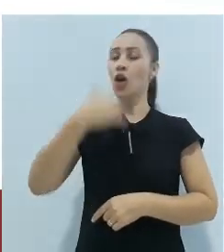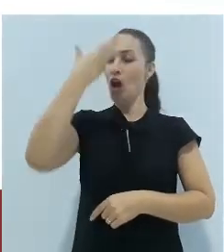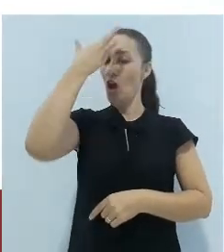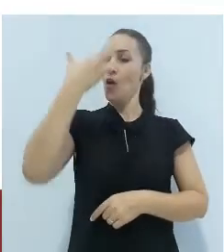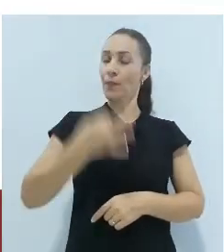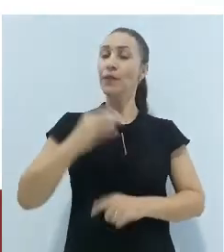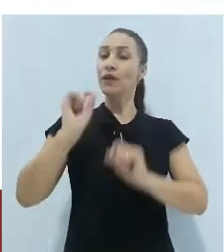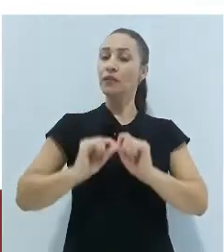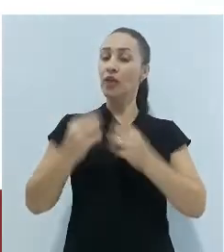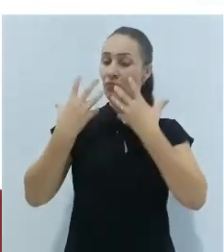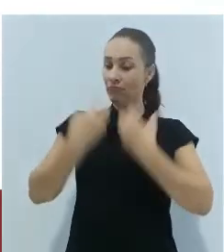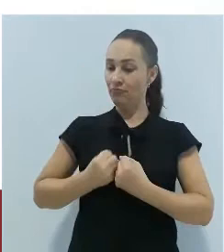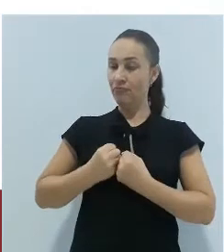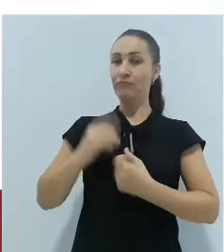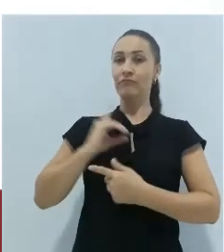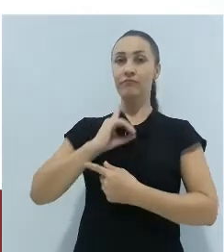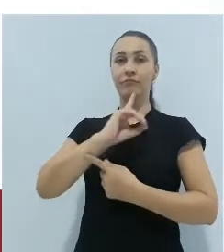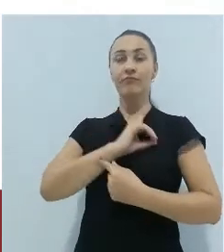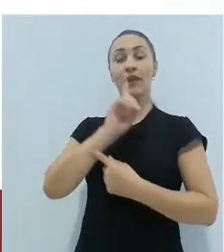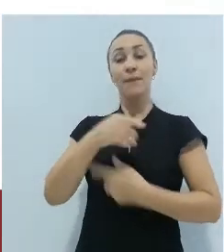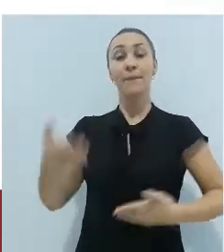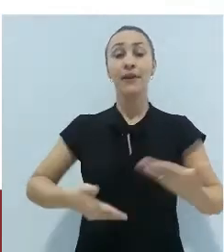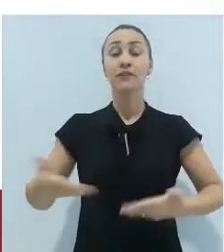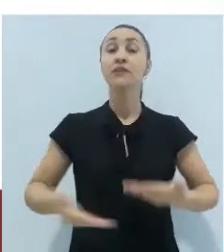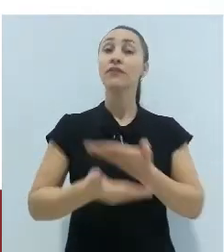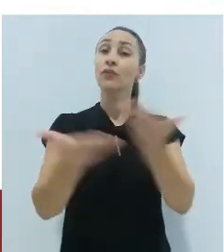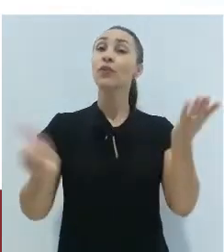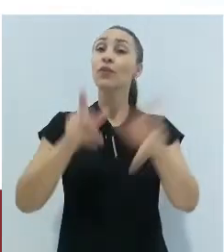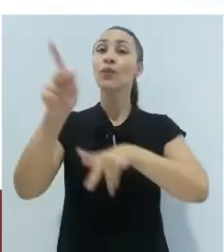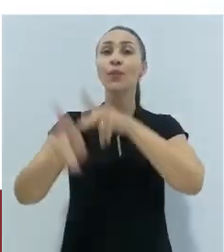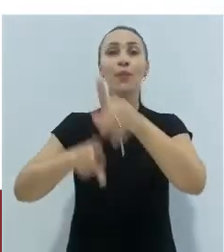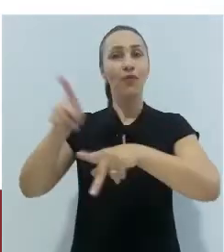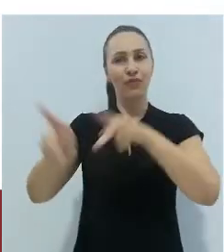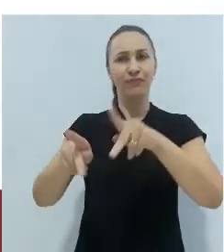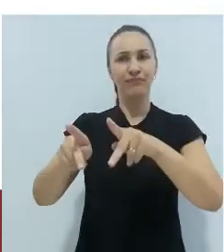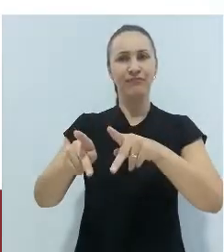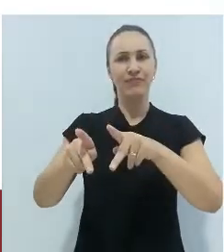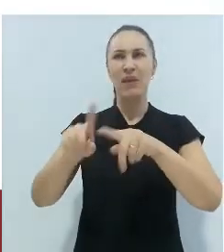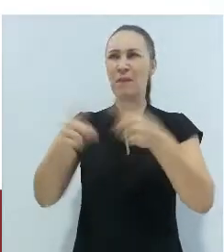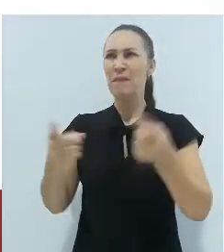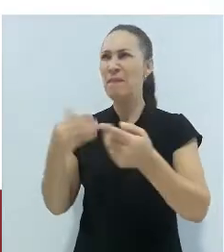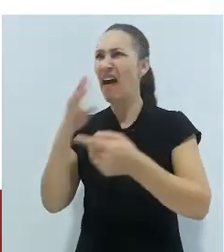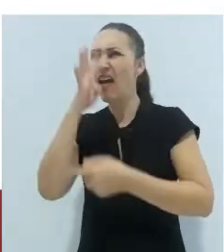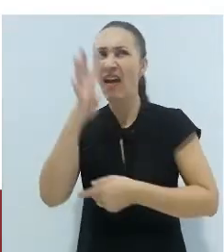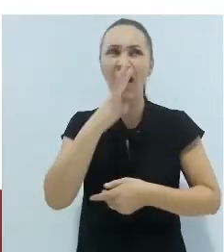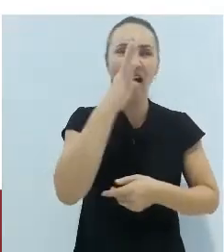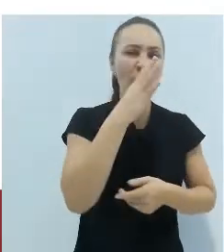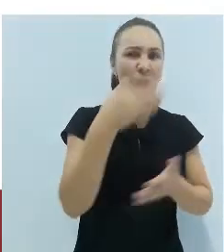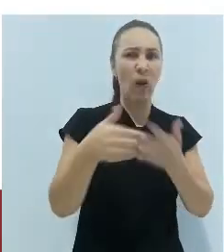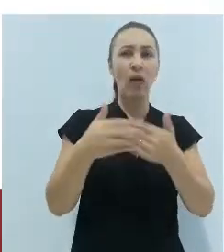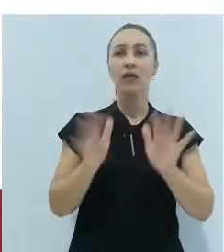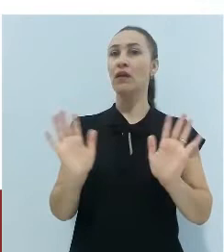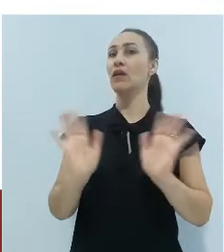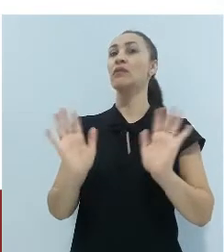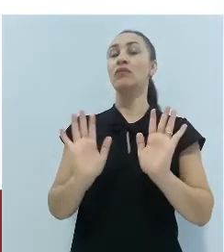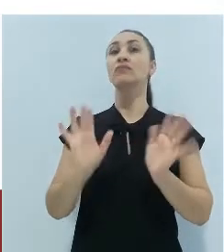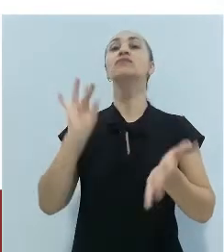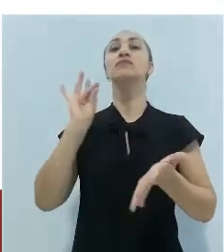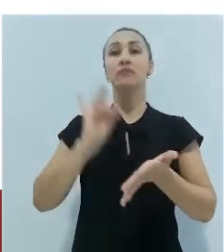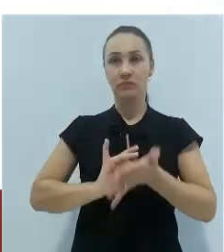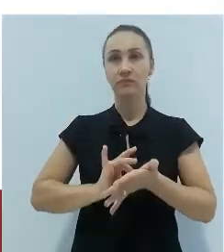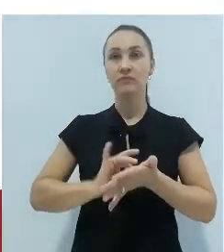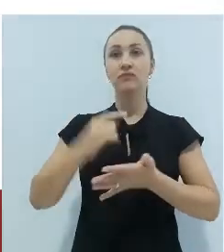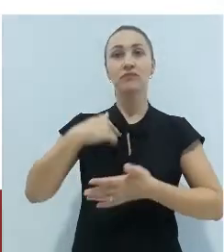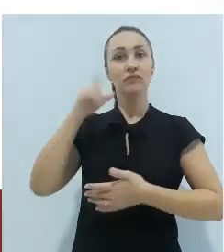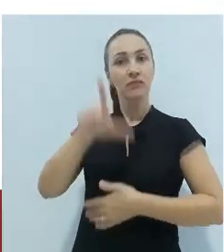ordenado diácono é para ser servidor do povo, e não ser um servidor qualquer e de qualquer jeito. Como lembro,